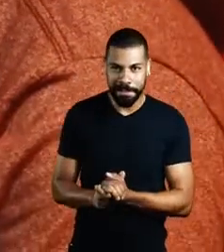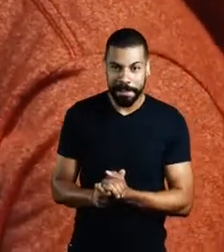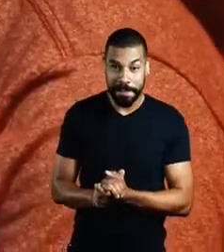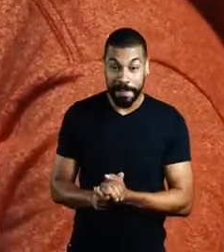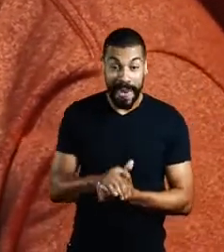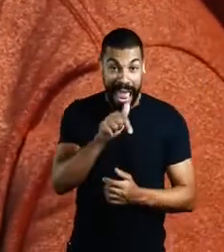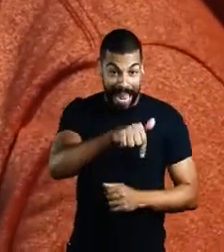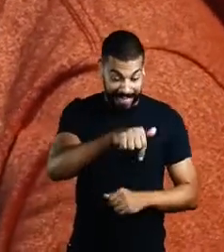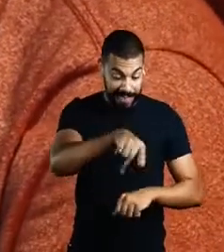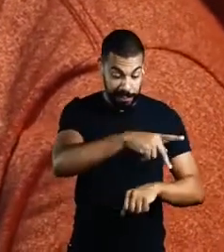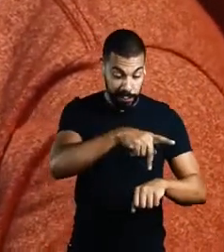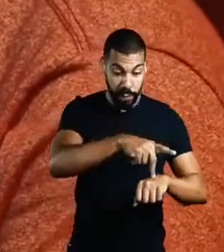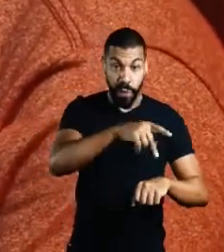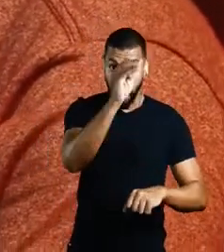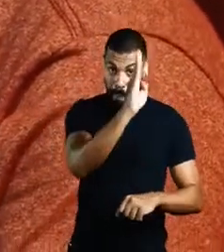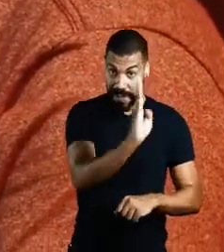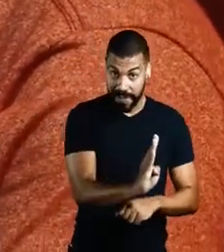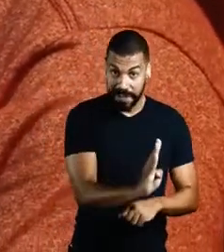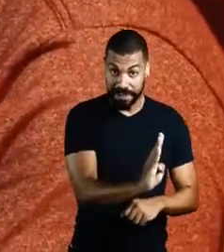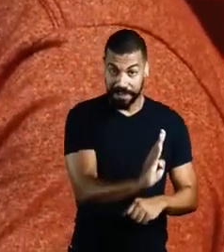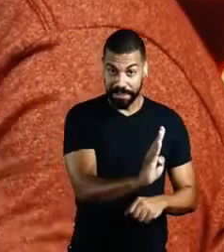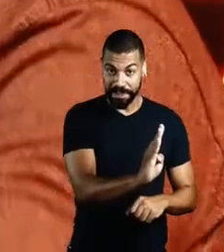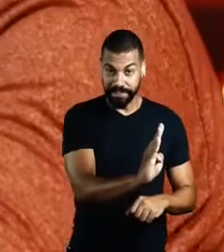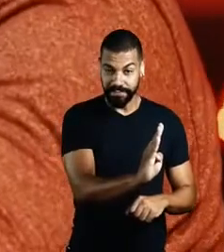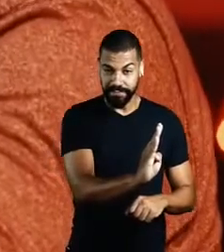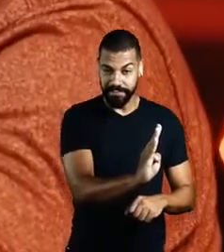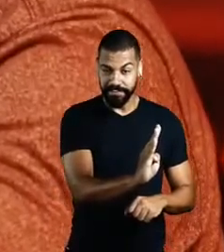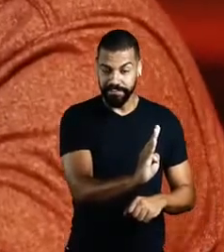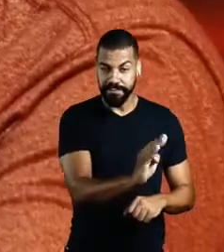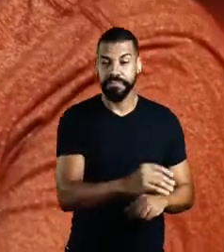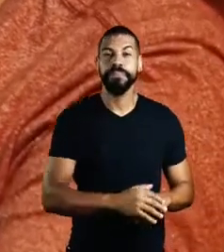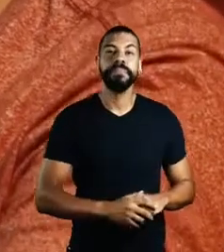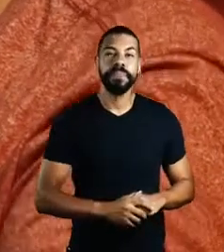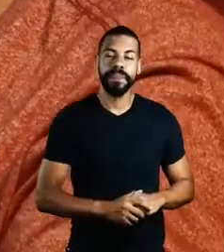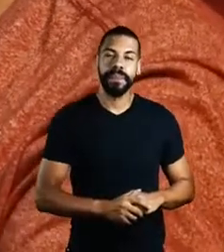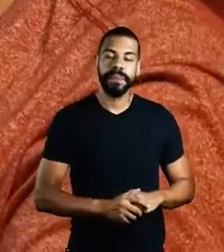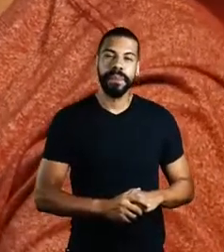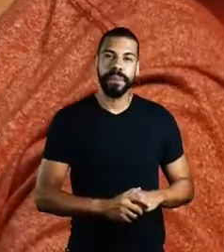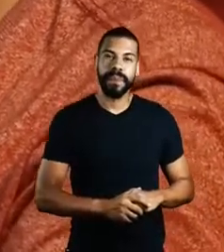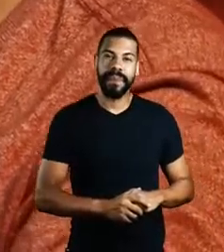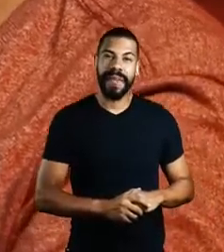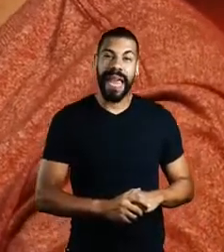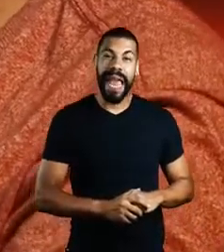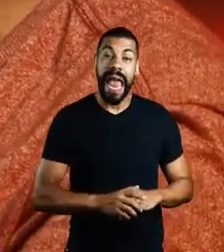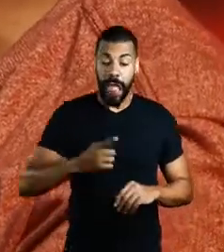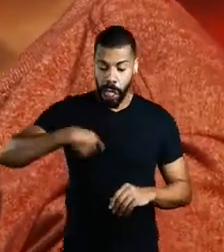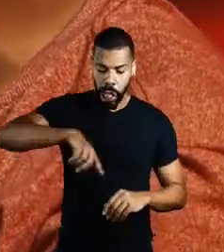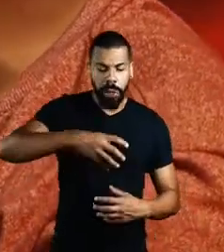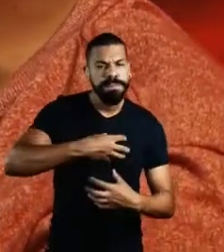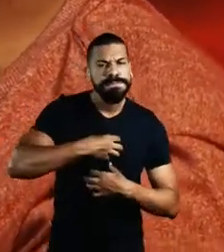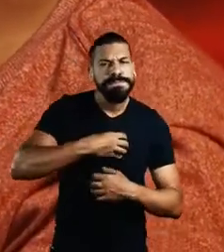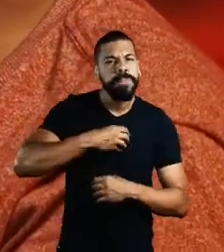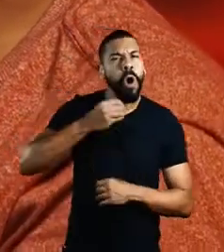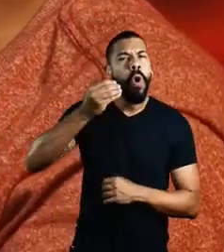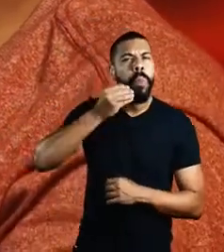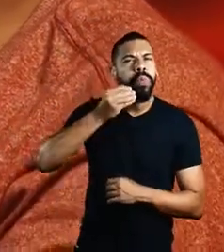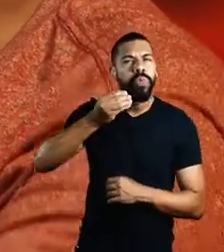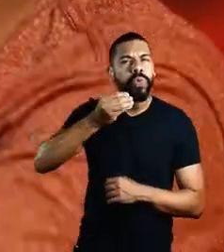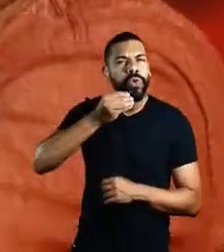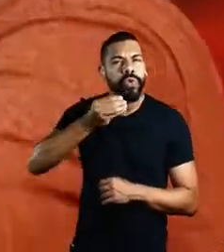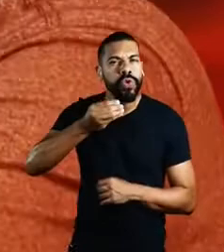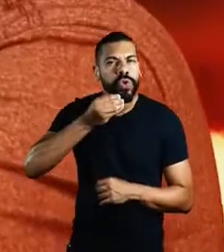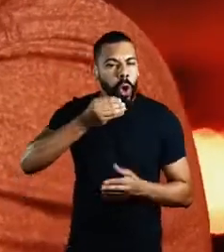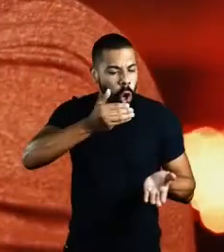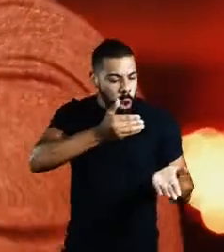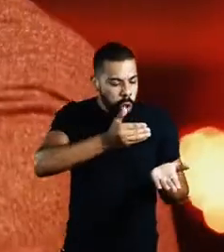aqui no Brasil, a gente teve aquela a oportunidade de estar